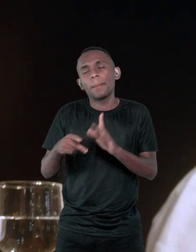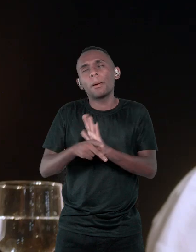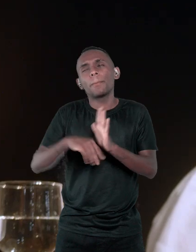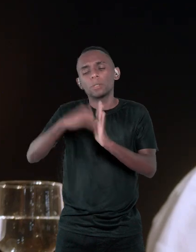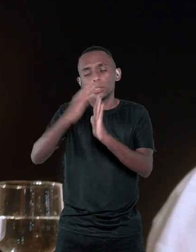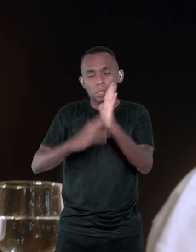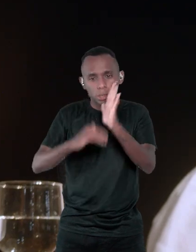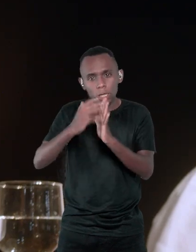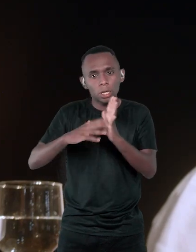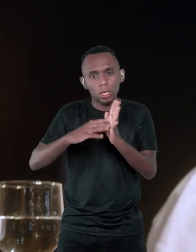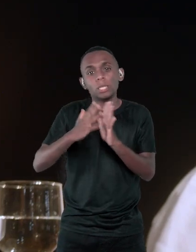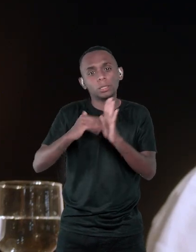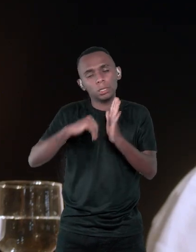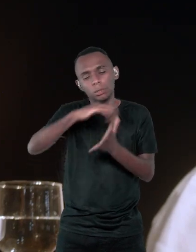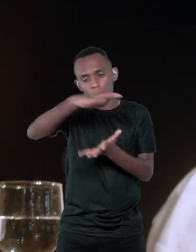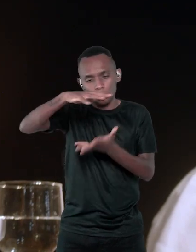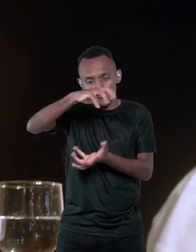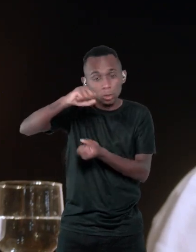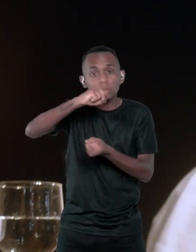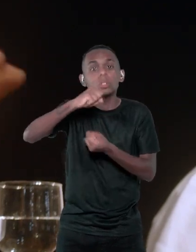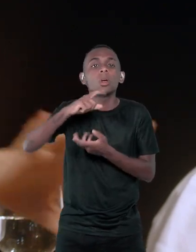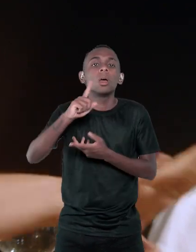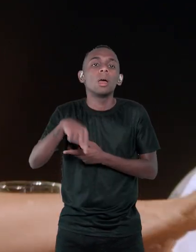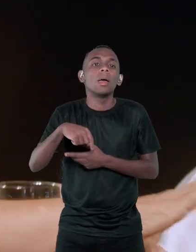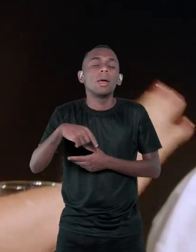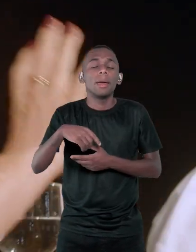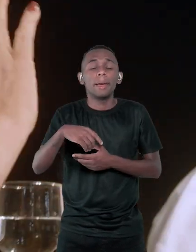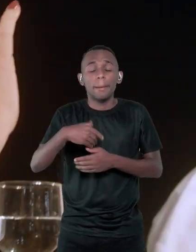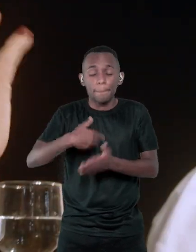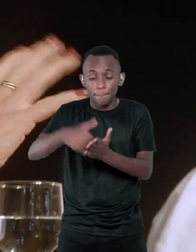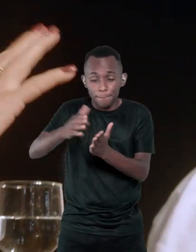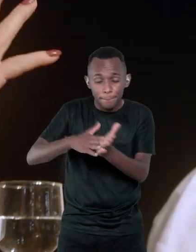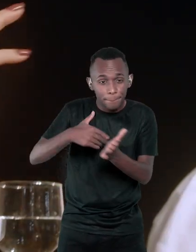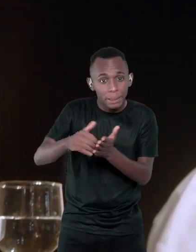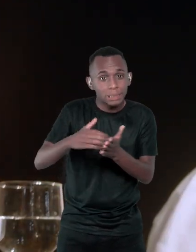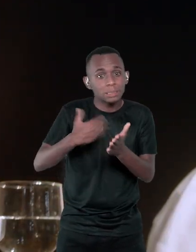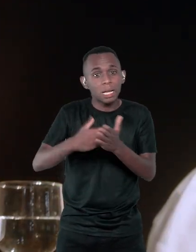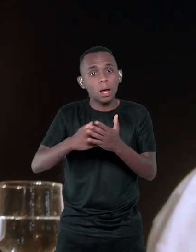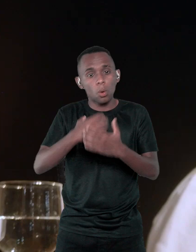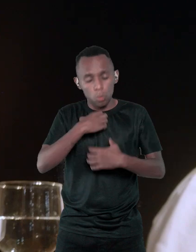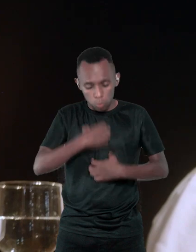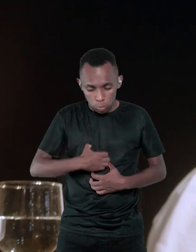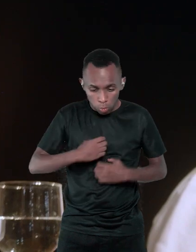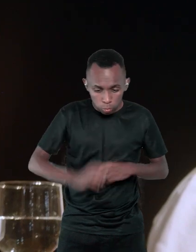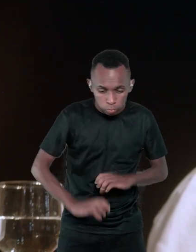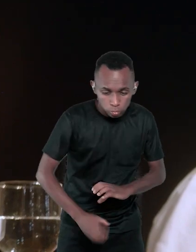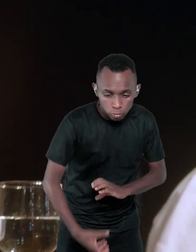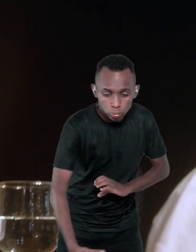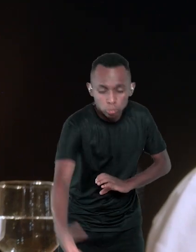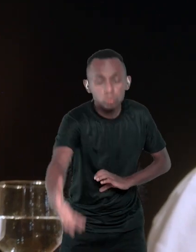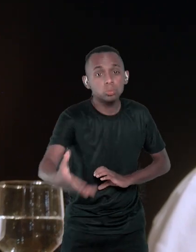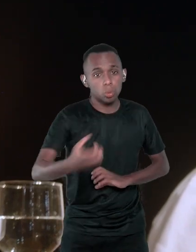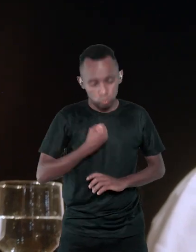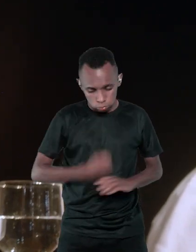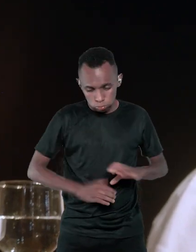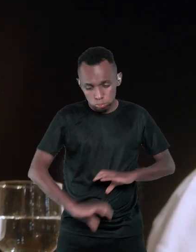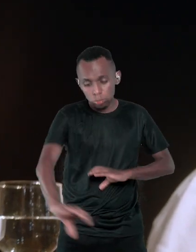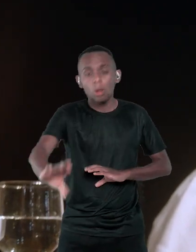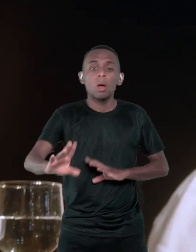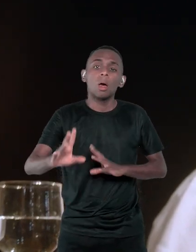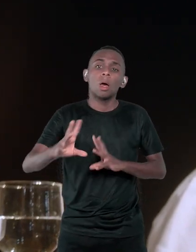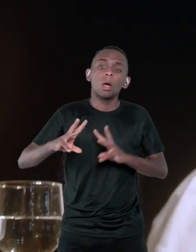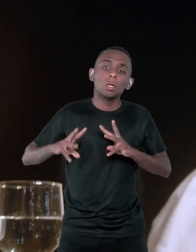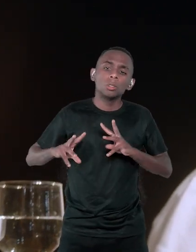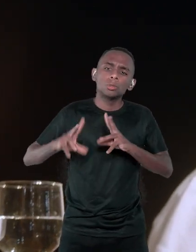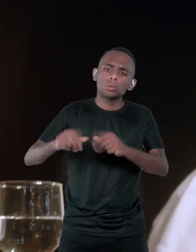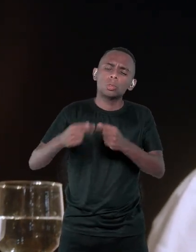é ecossustentáveis, que é pintar os bueiros todos da cidade com motivos chamando a atenção para uma realidade,